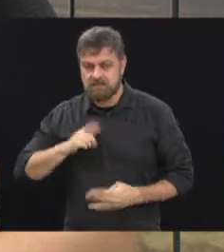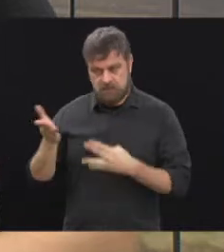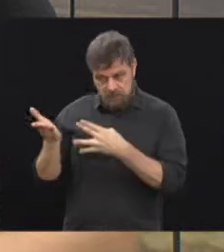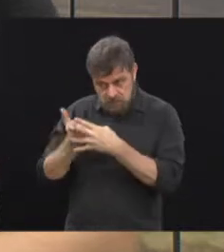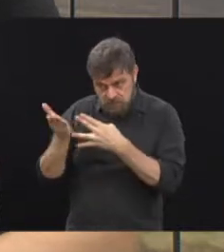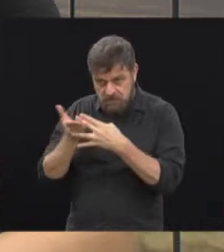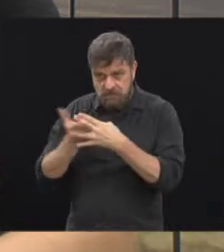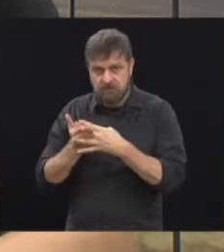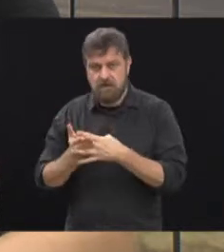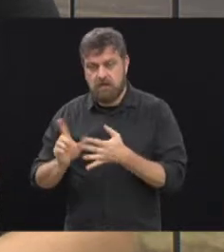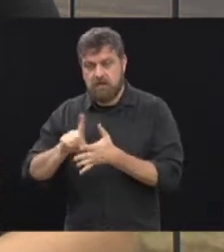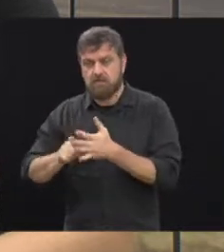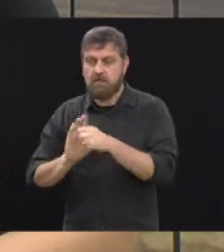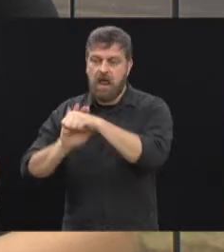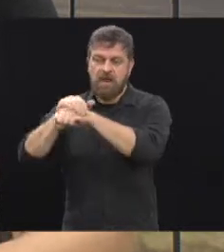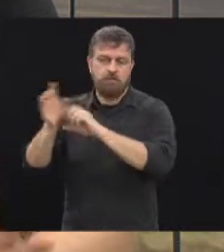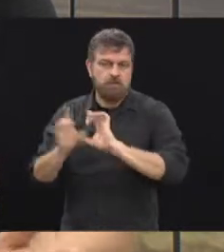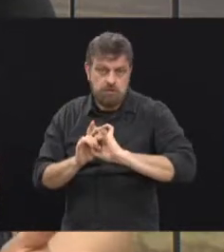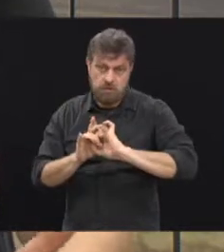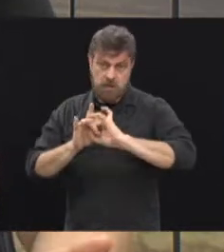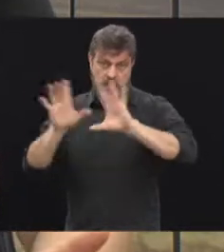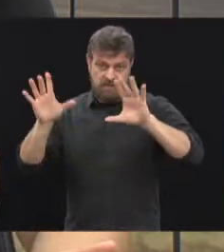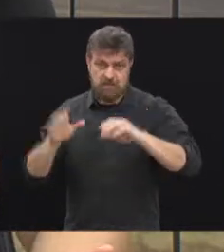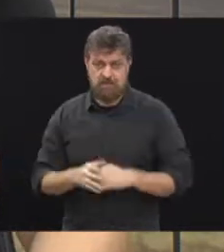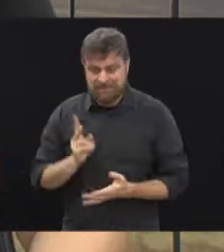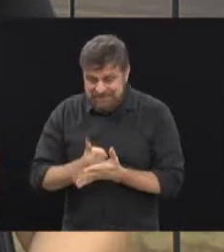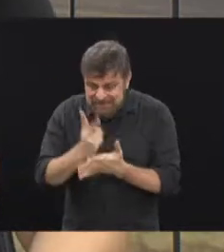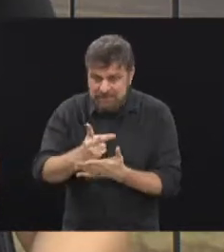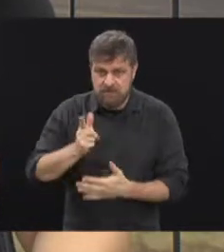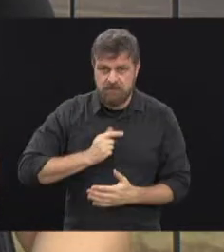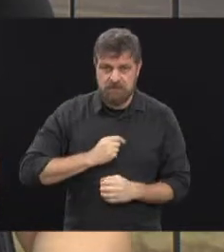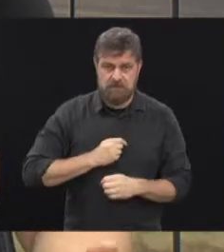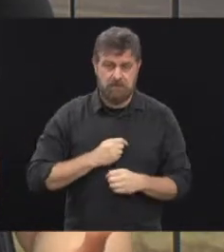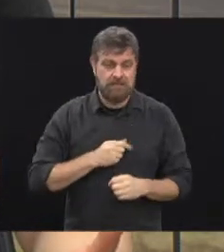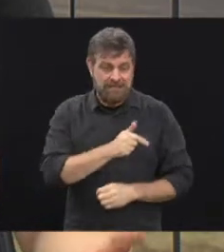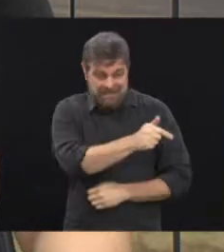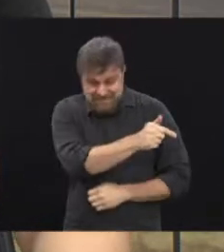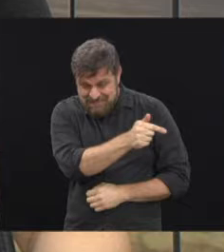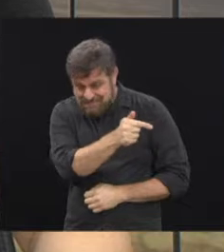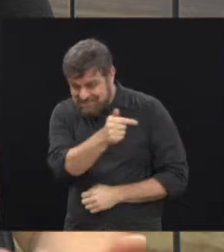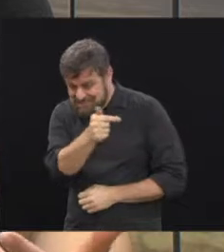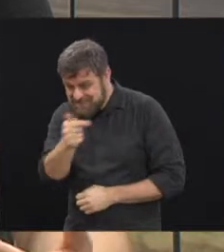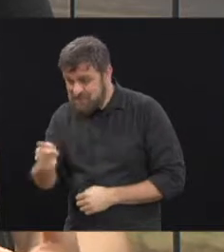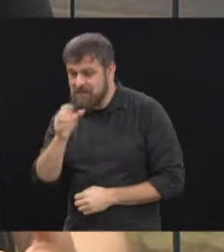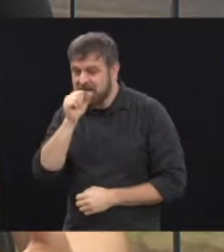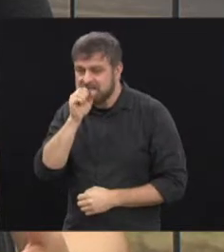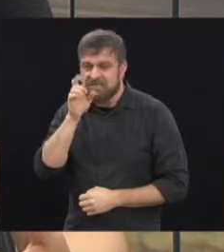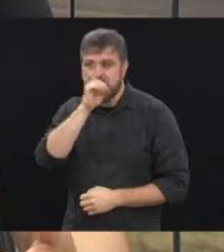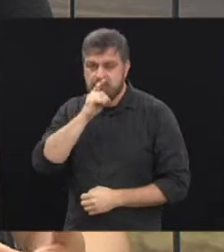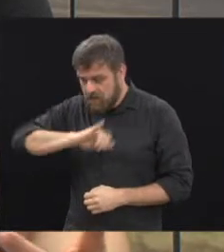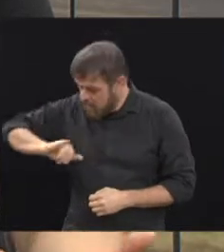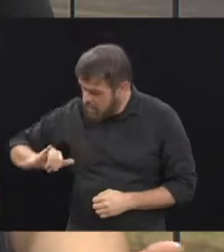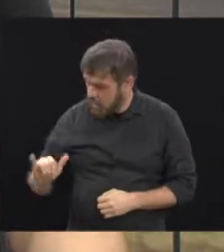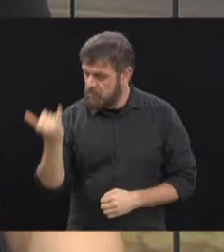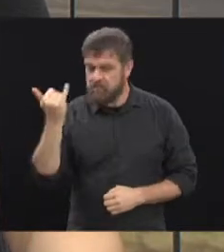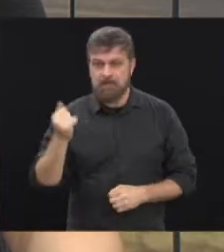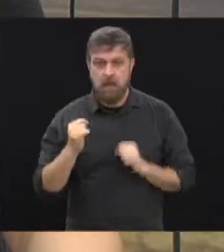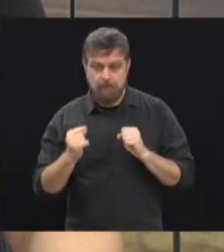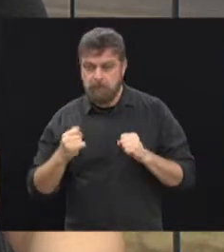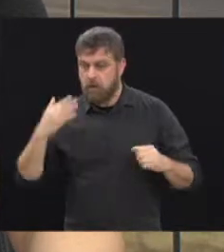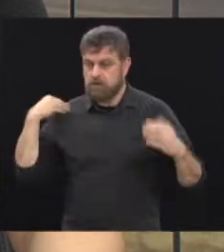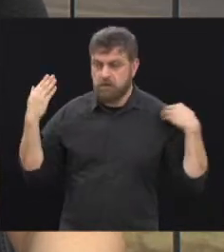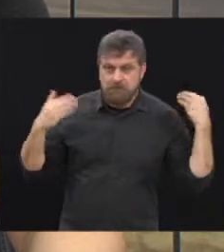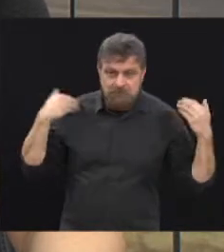tarde, e aí à noite ele tem livre. Então os trabalhos sempre vão acontecer durante a semana. Final de semana ele tem a oportunidade de fazer alguns dos